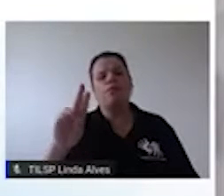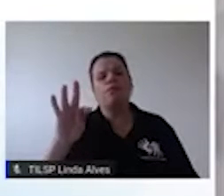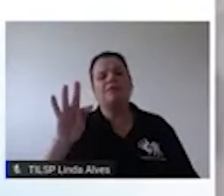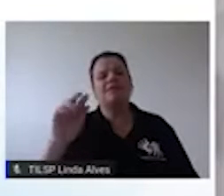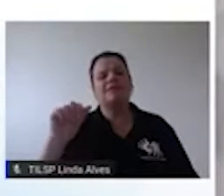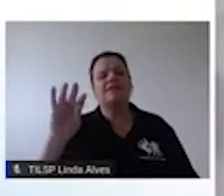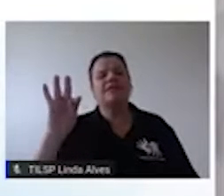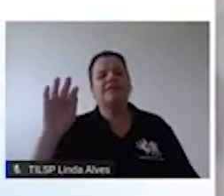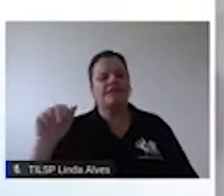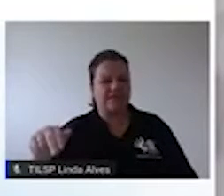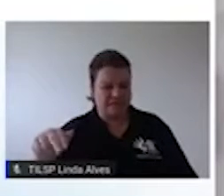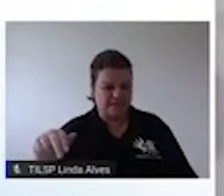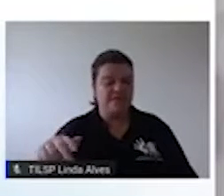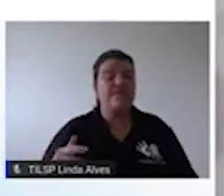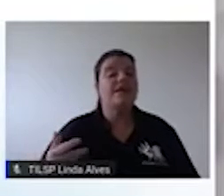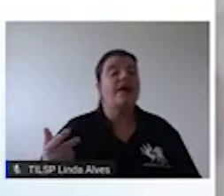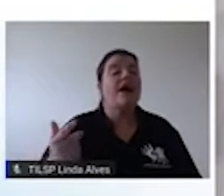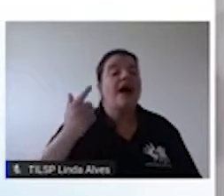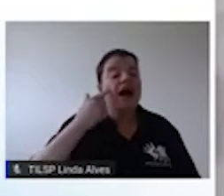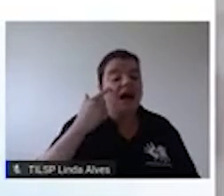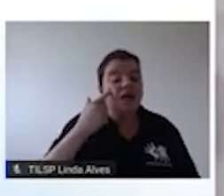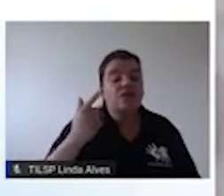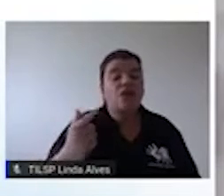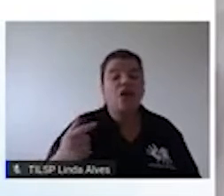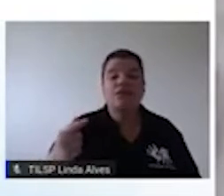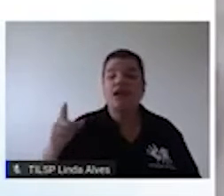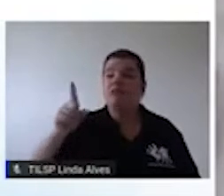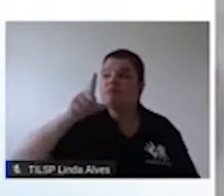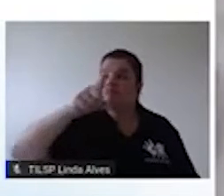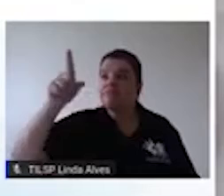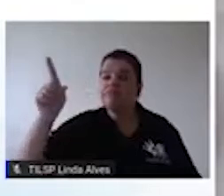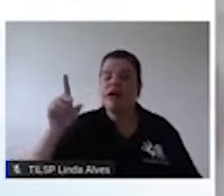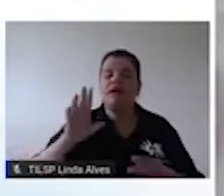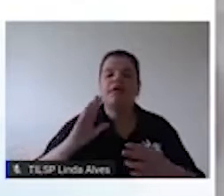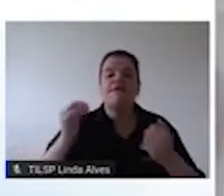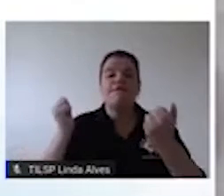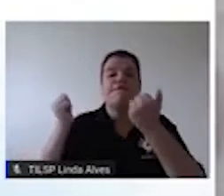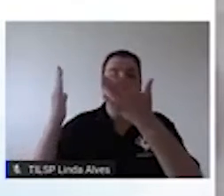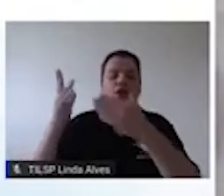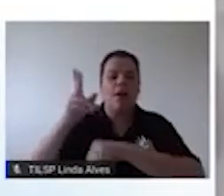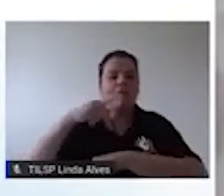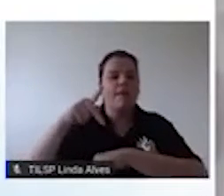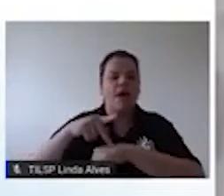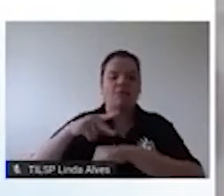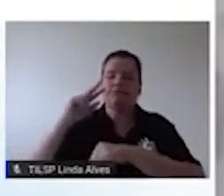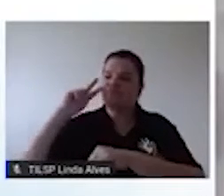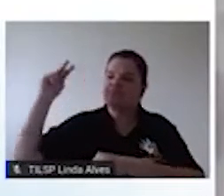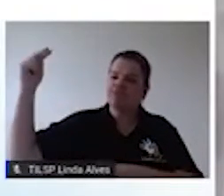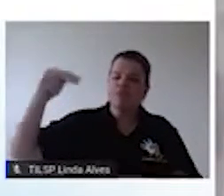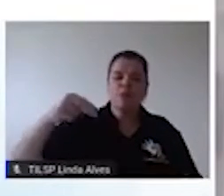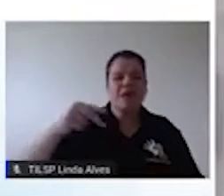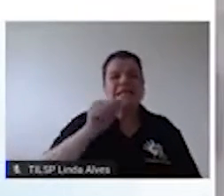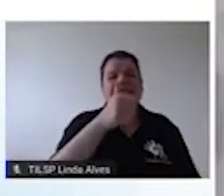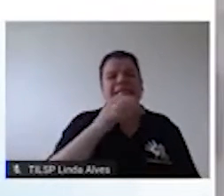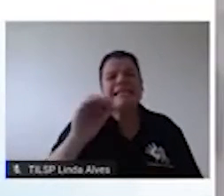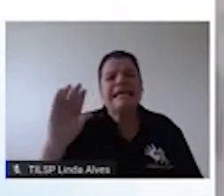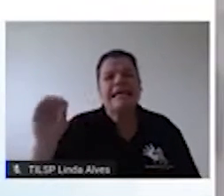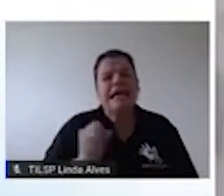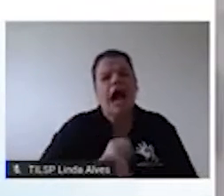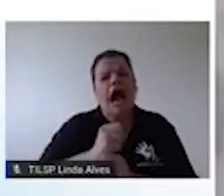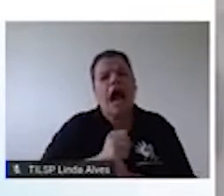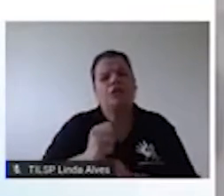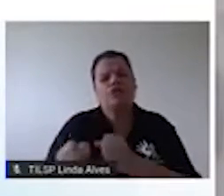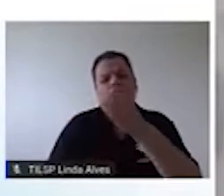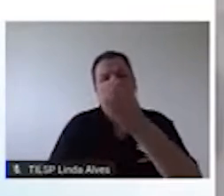são instituições reconhecidas internacionalmente, ambas com mais de 100 anos de idade.